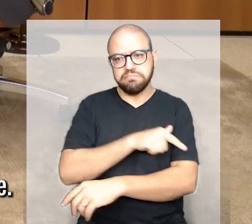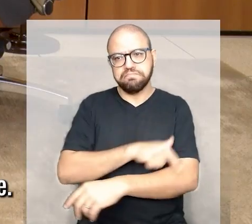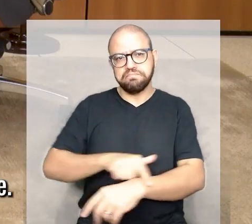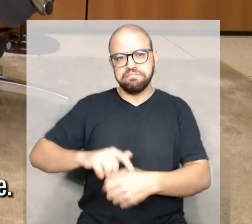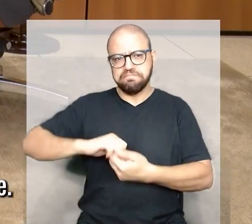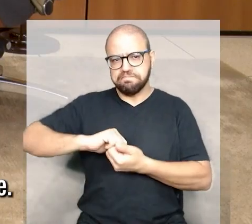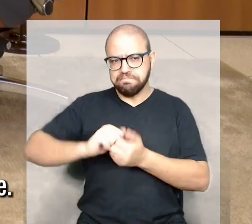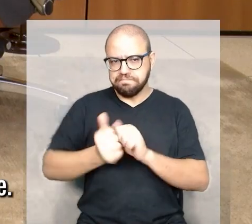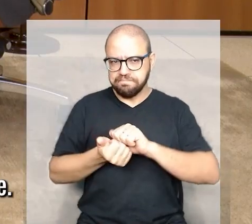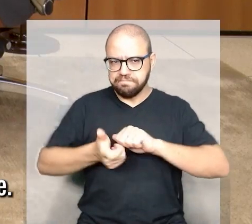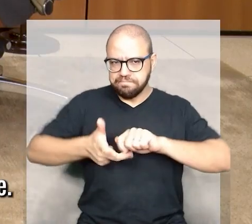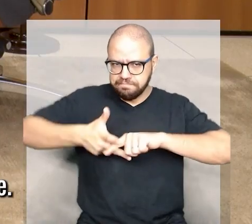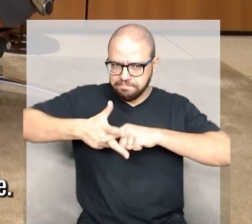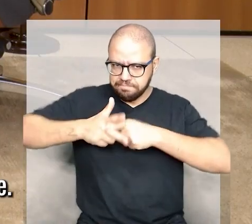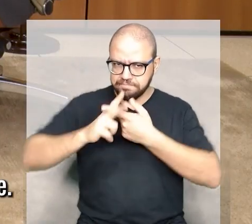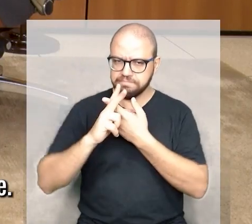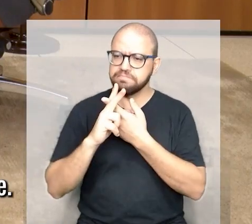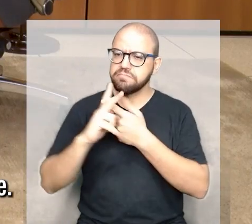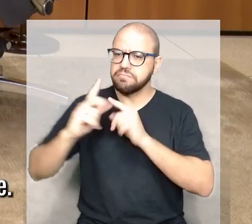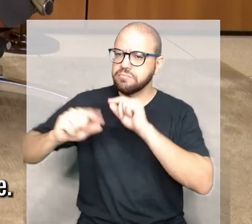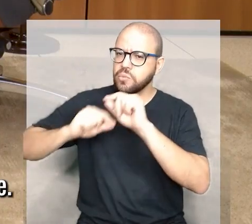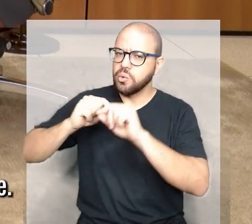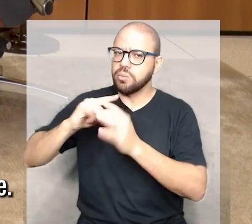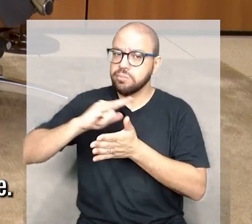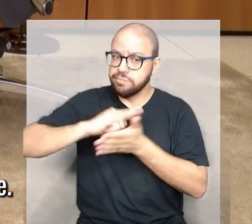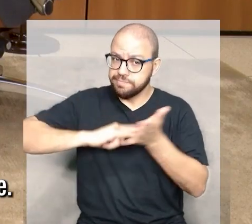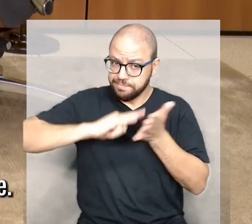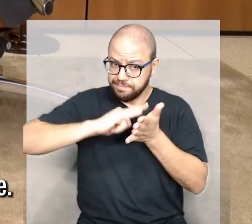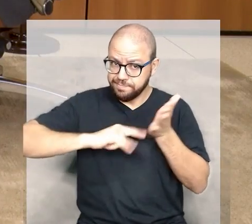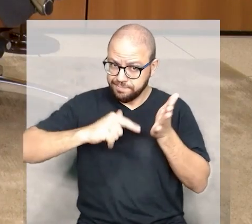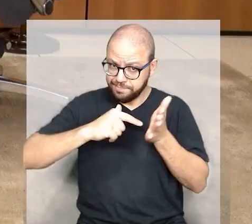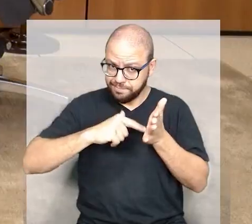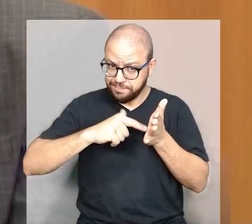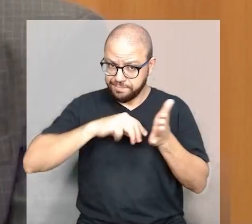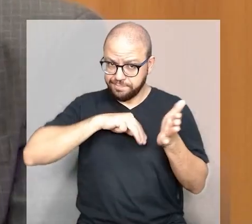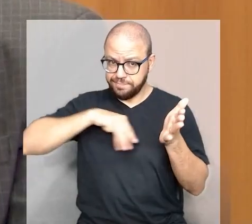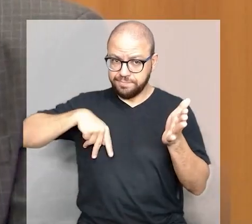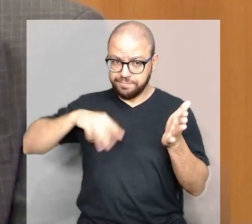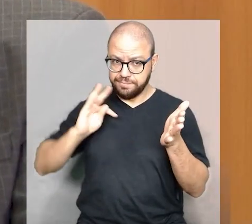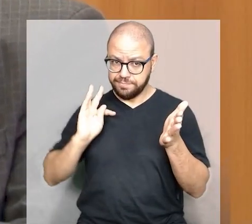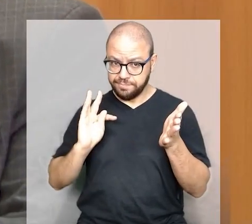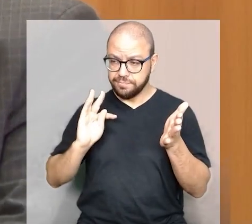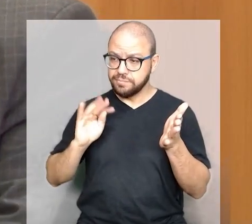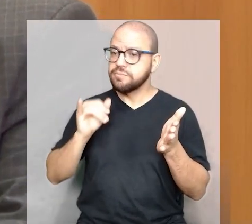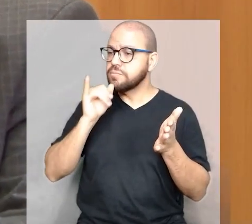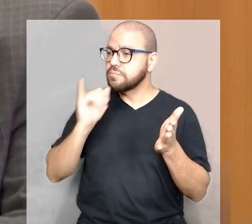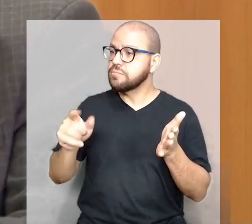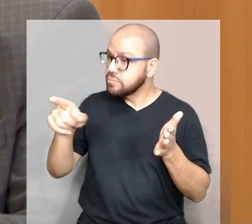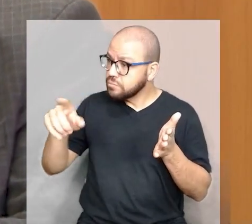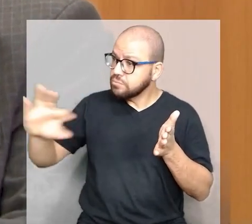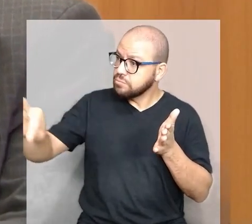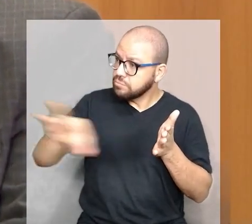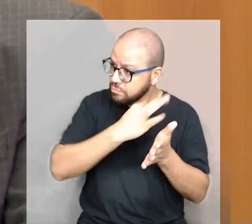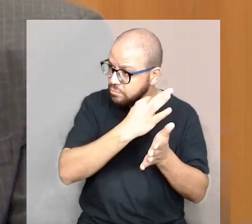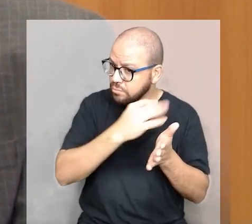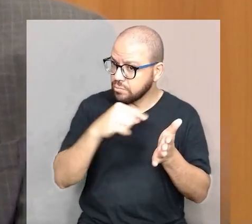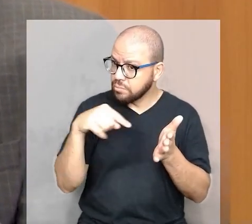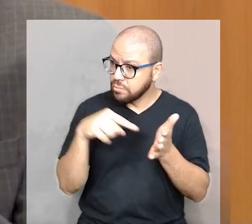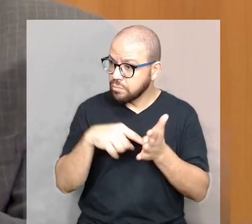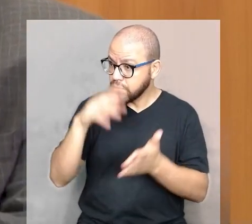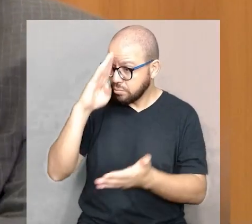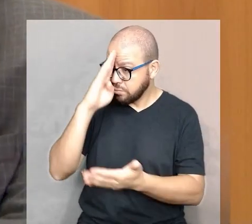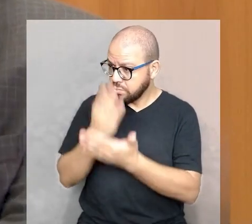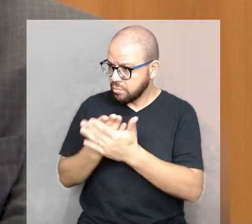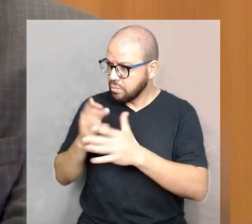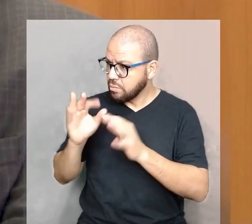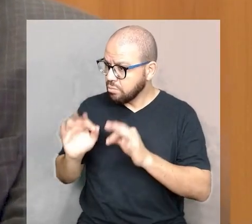fazendo, ele propôs um termo de ajuste de conduta para ele. O que é isso? É um documento em que o Ministério Público do Trabalho